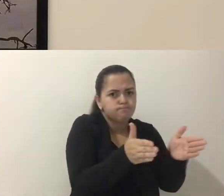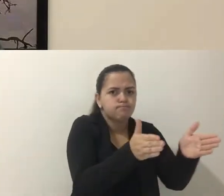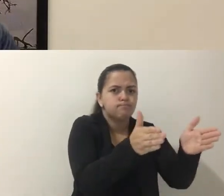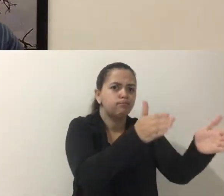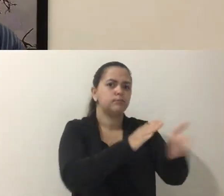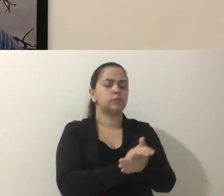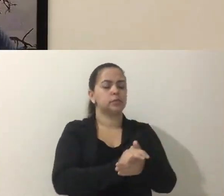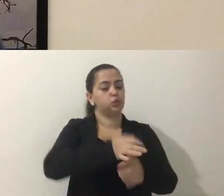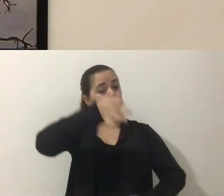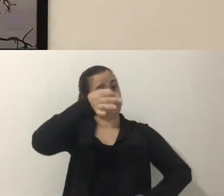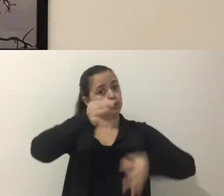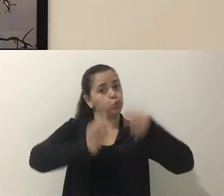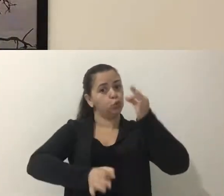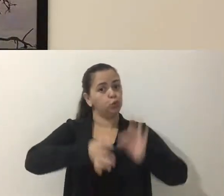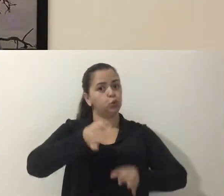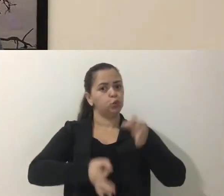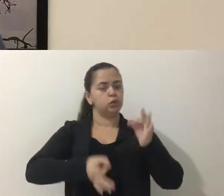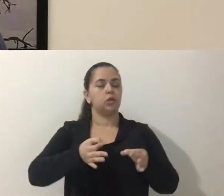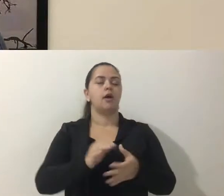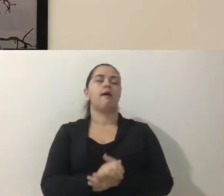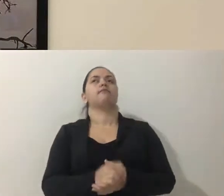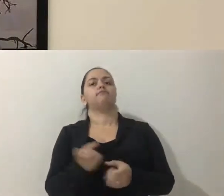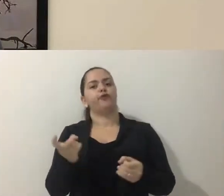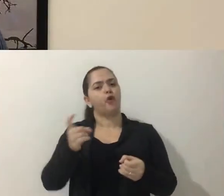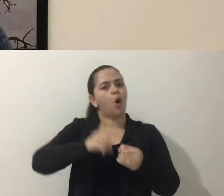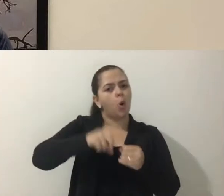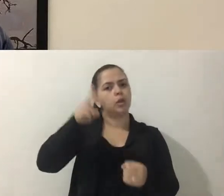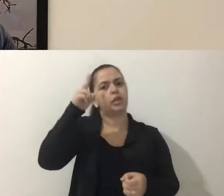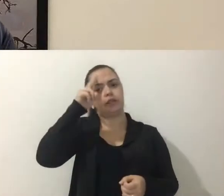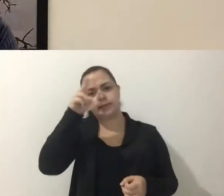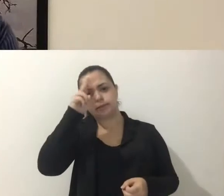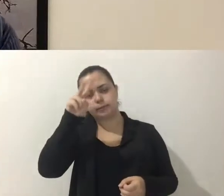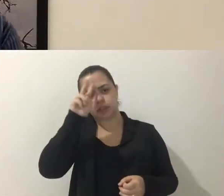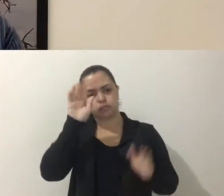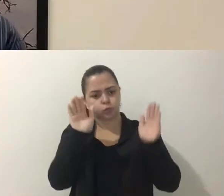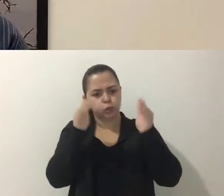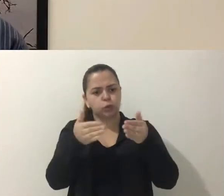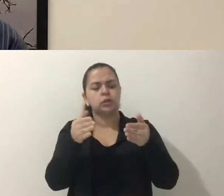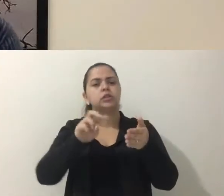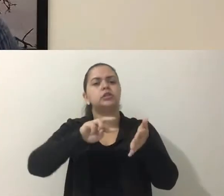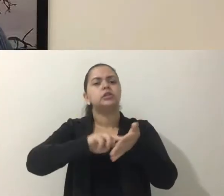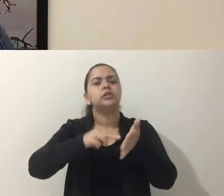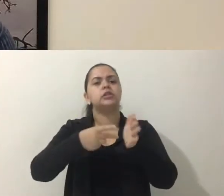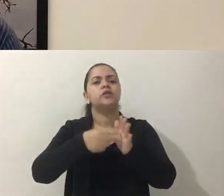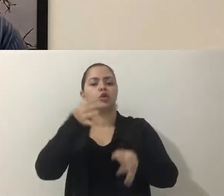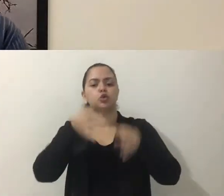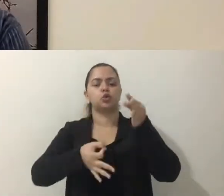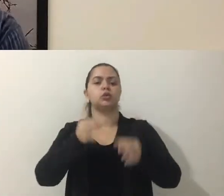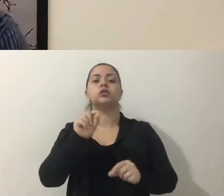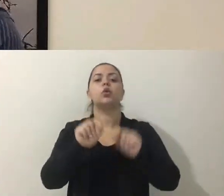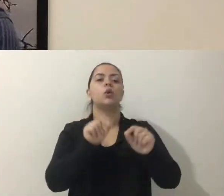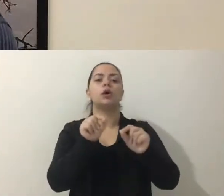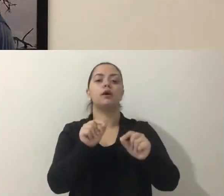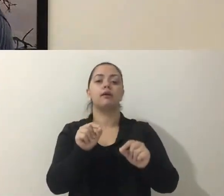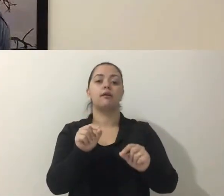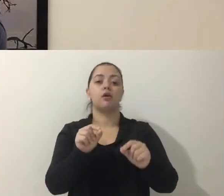para fazer com que sua justiça, e aqui a gente volta a frisar esse significado, que justiça aqui seria um